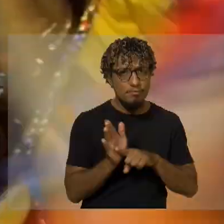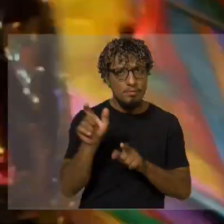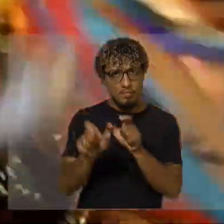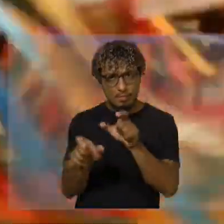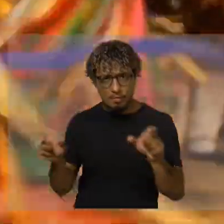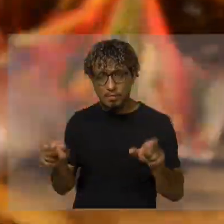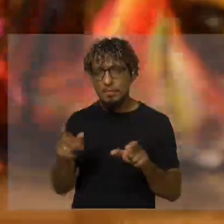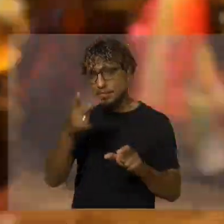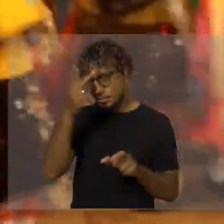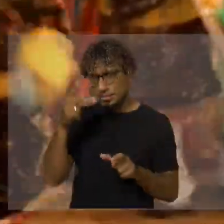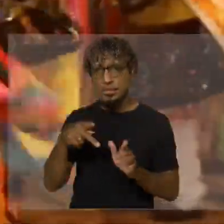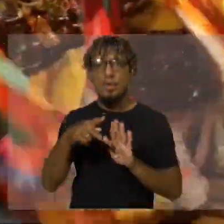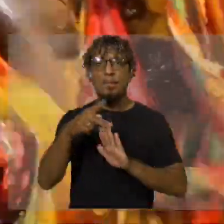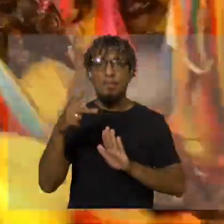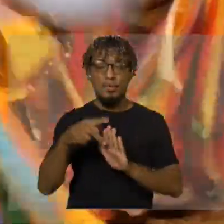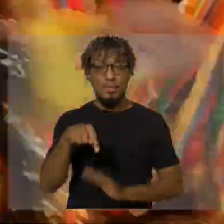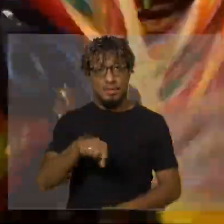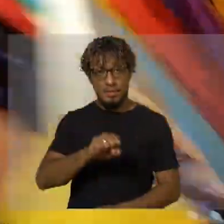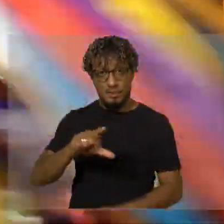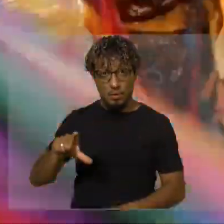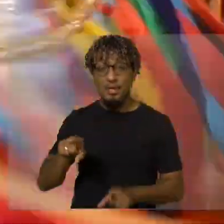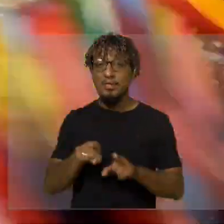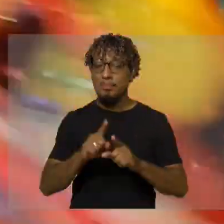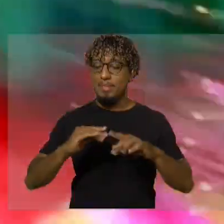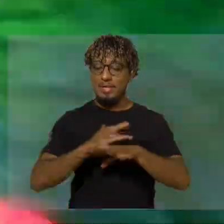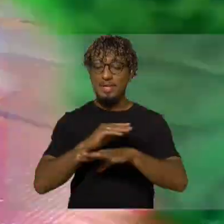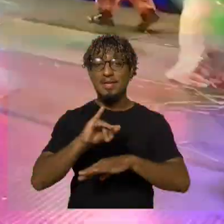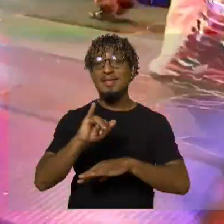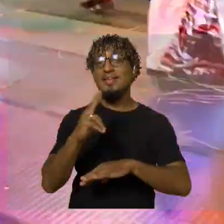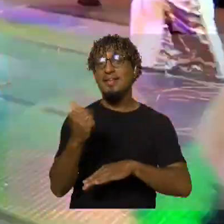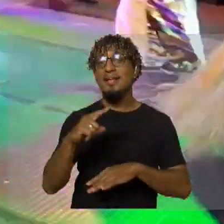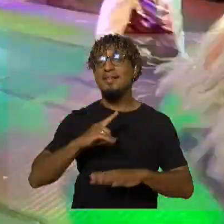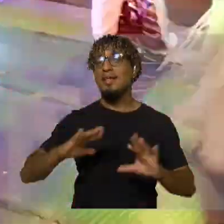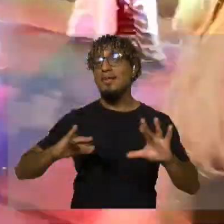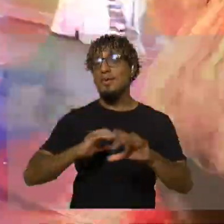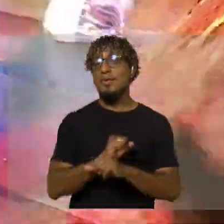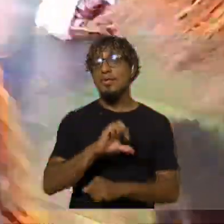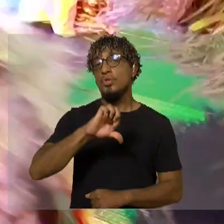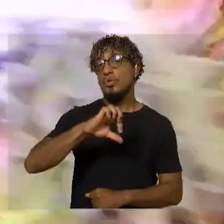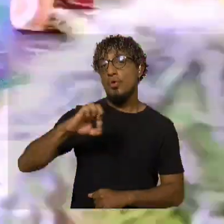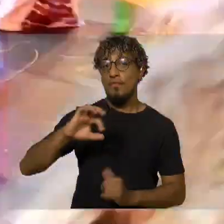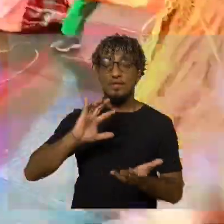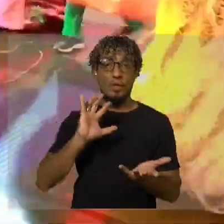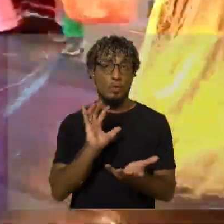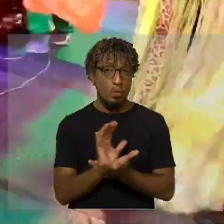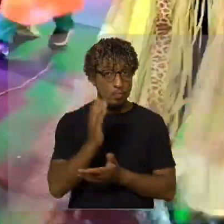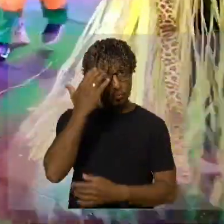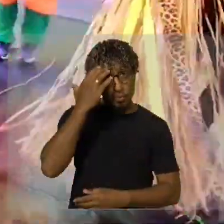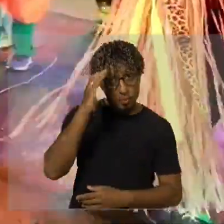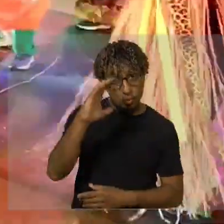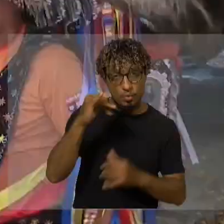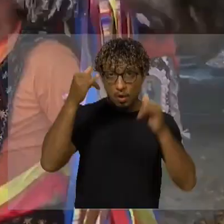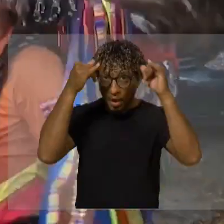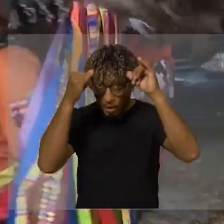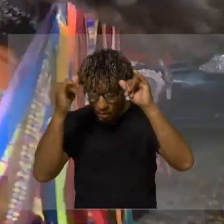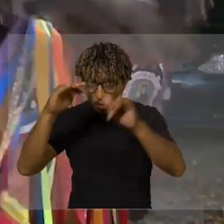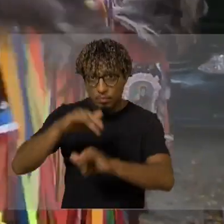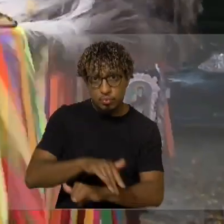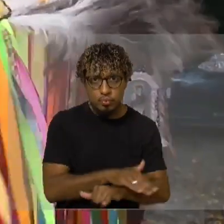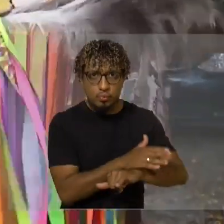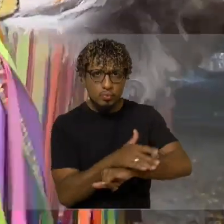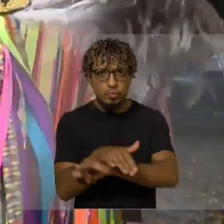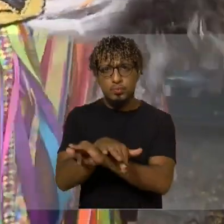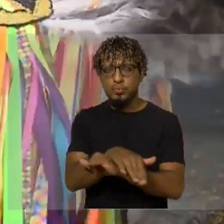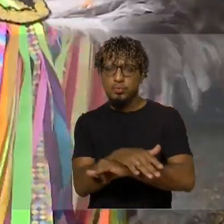participantes do projeto, São Luís e região metropolitana contam com cerca de 90 grupos culturais de Bumba Meu Boi. Assim, tudo